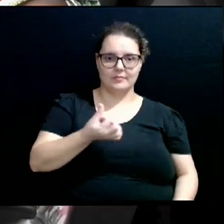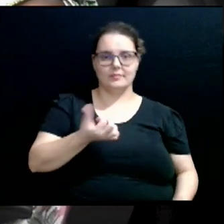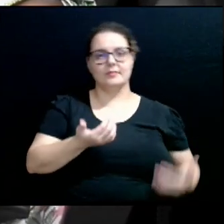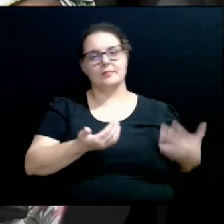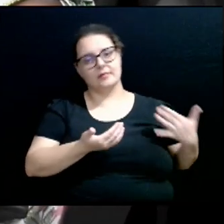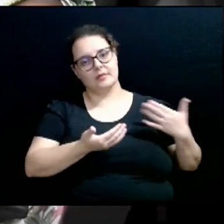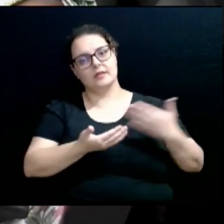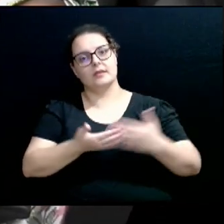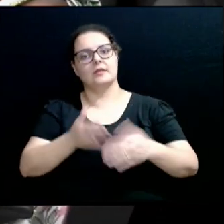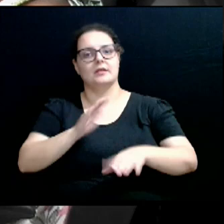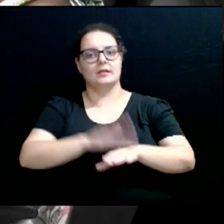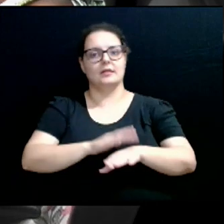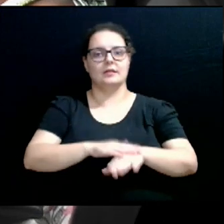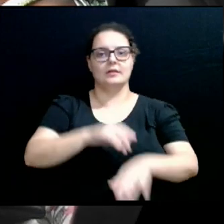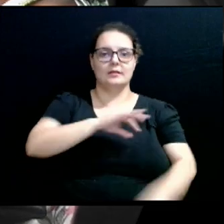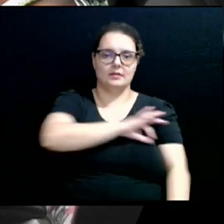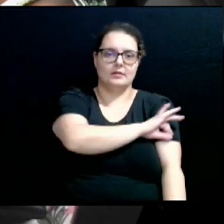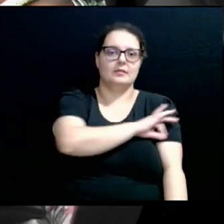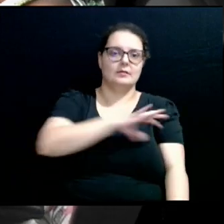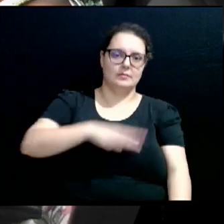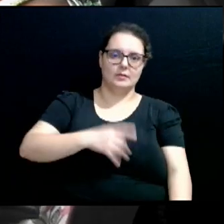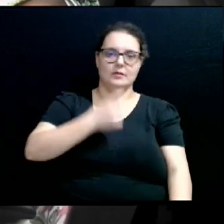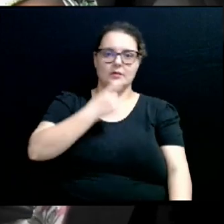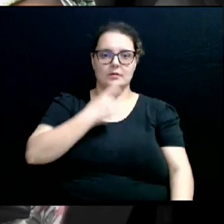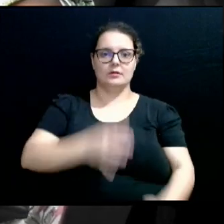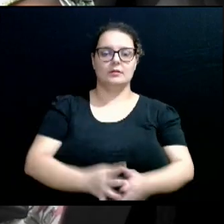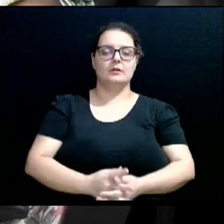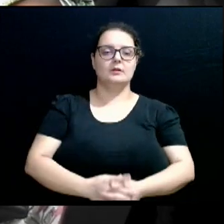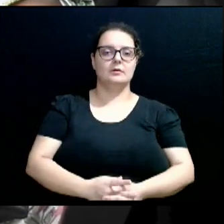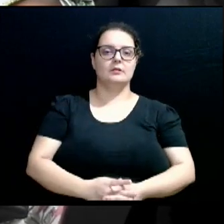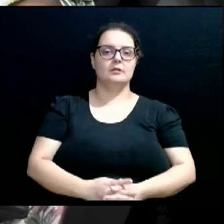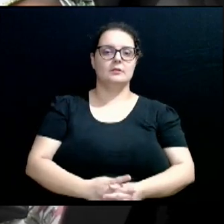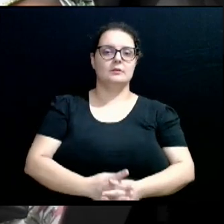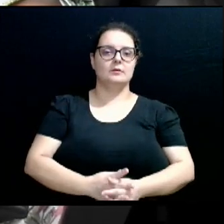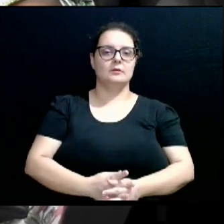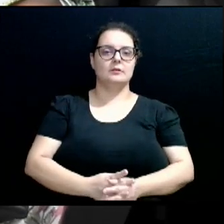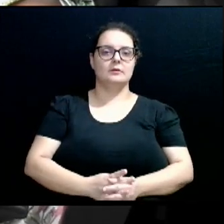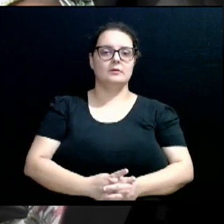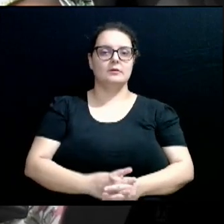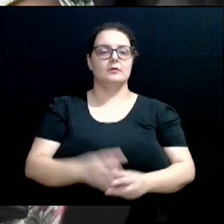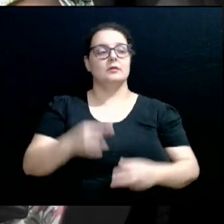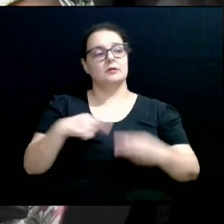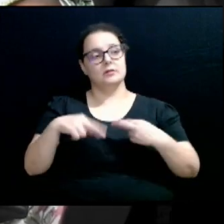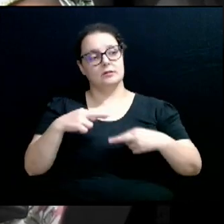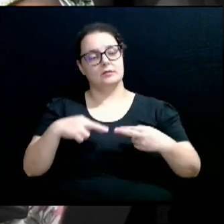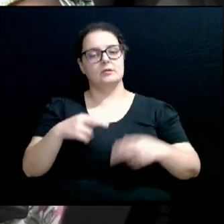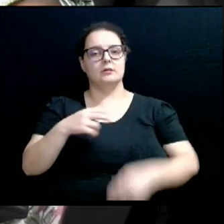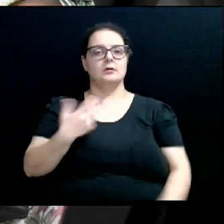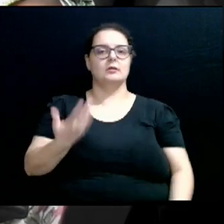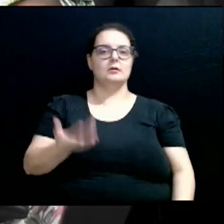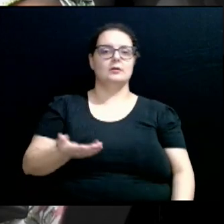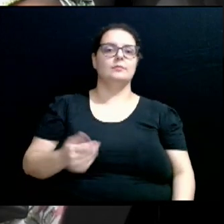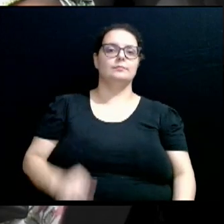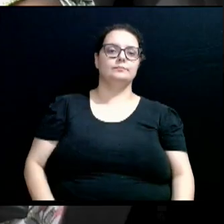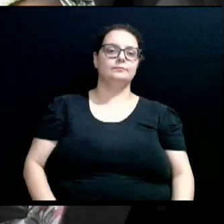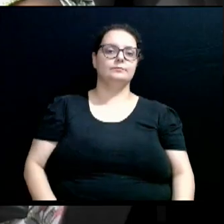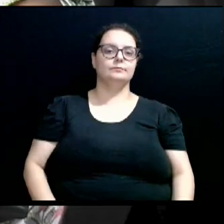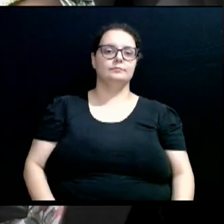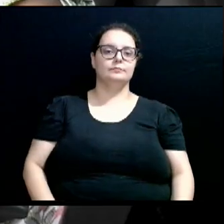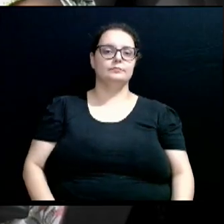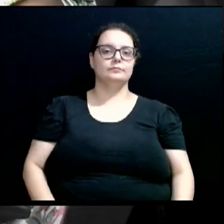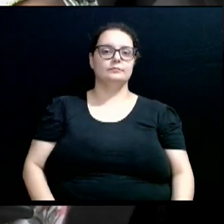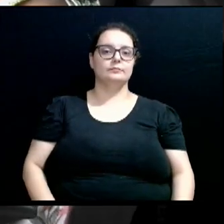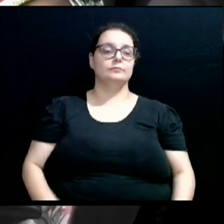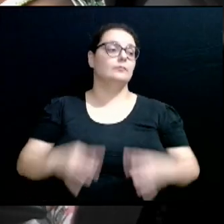na Prefeitura Municipal de Campinas. E essa questão diz muito sobre aquilo que nós estamos